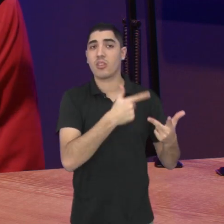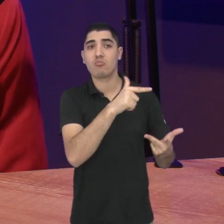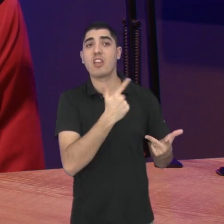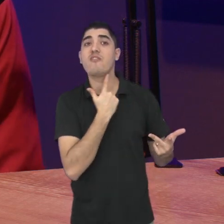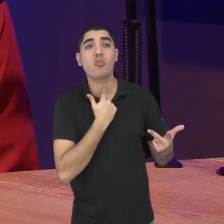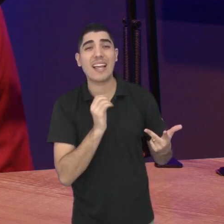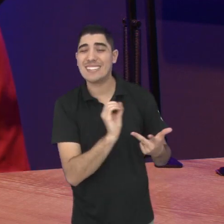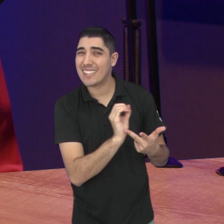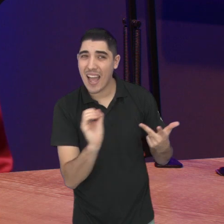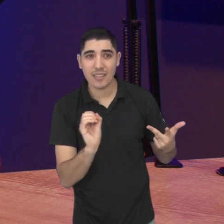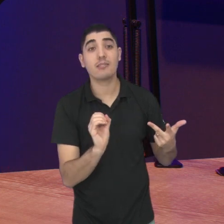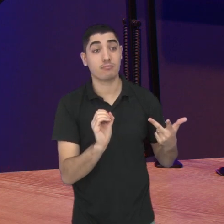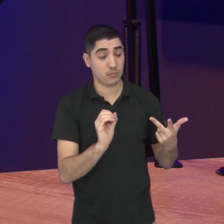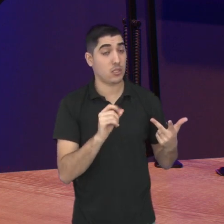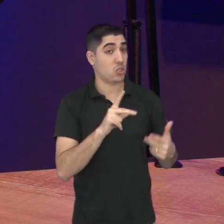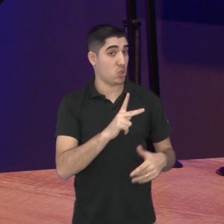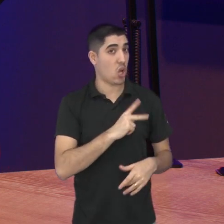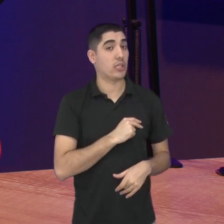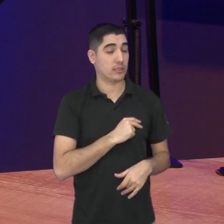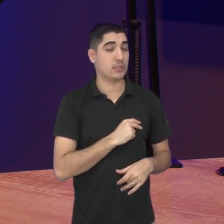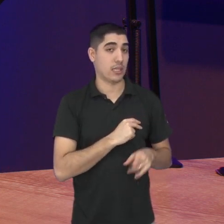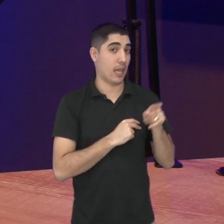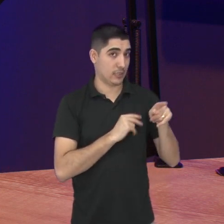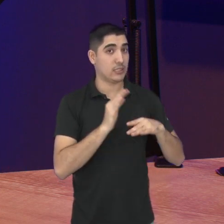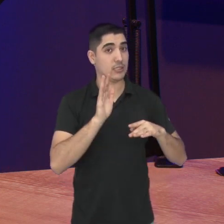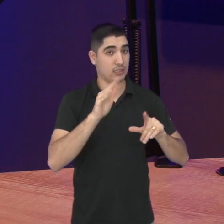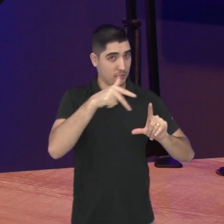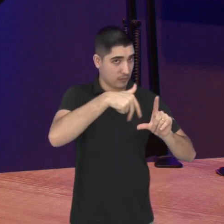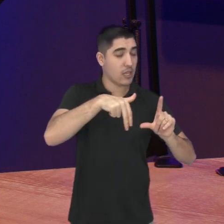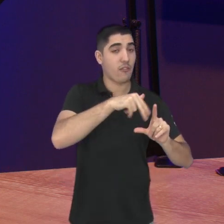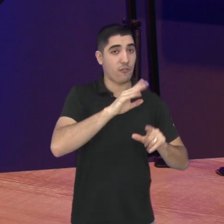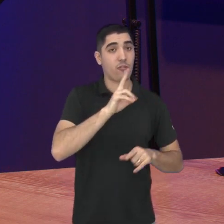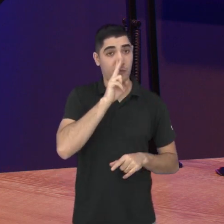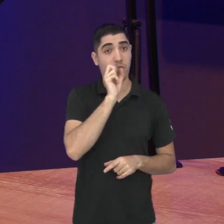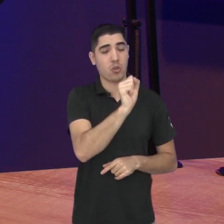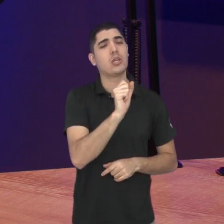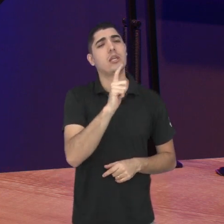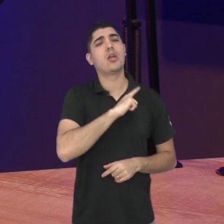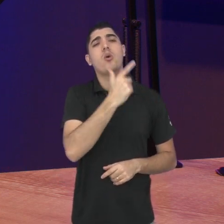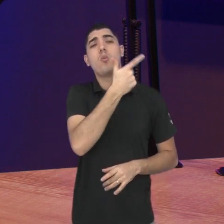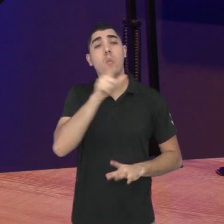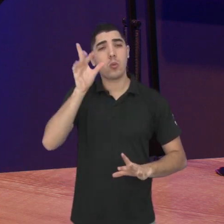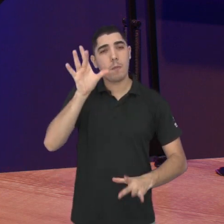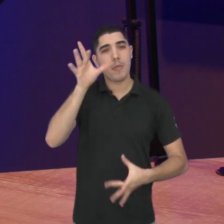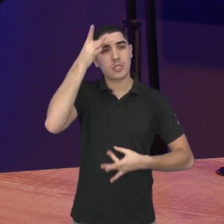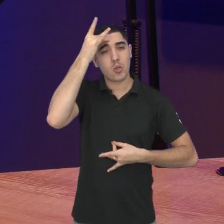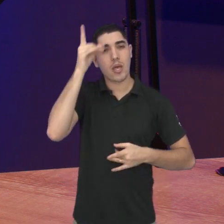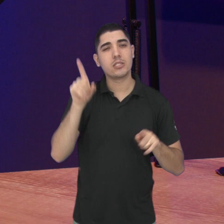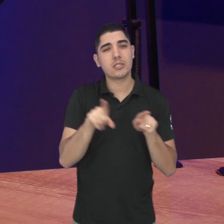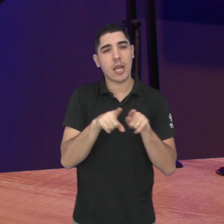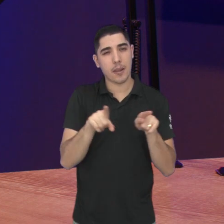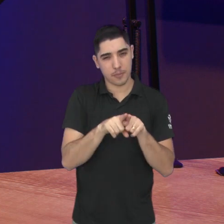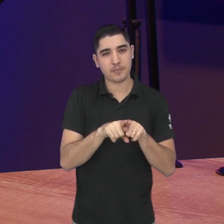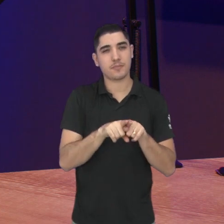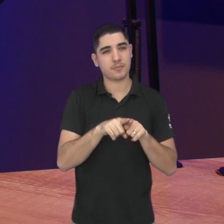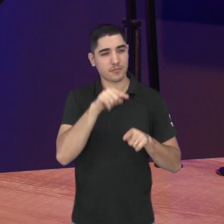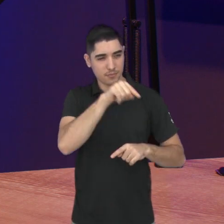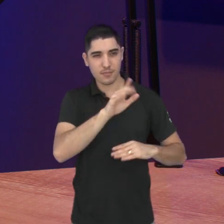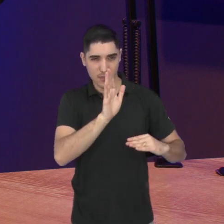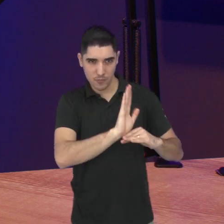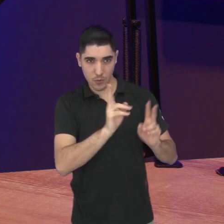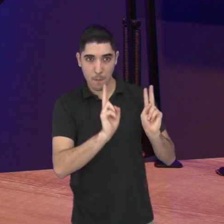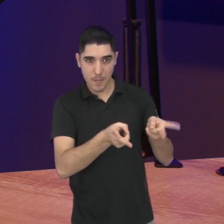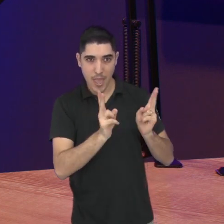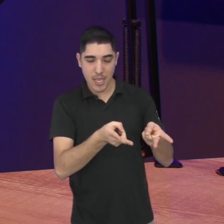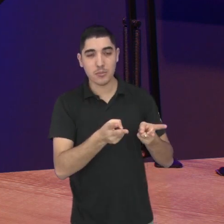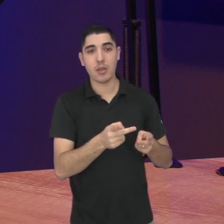é muito forte. E tem um outro personagem que também é muito simbólico no filme da Chihiro,